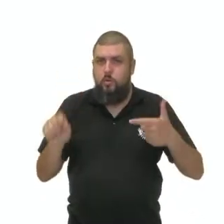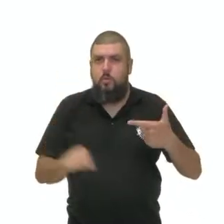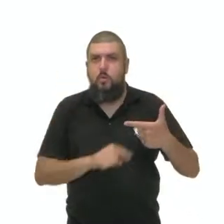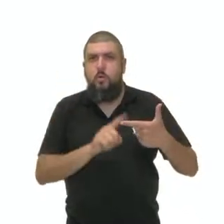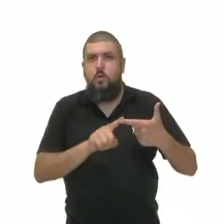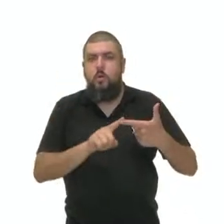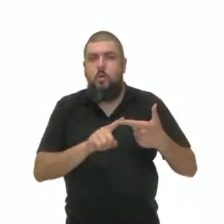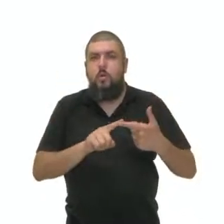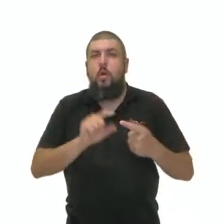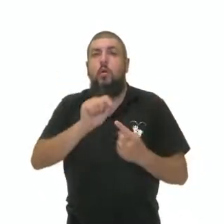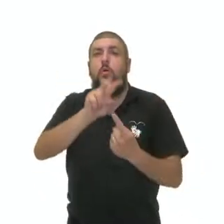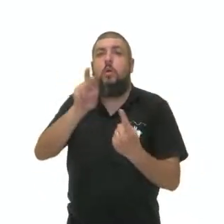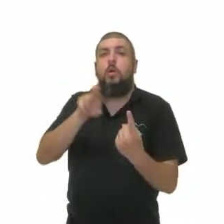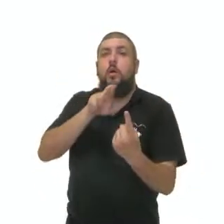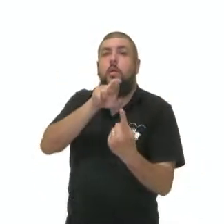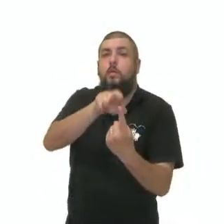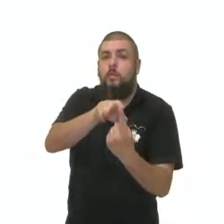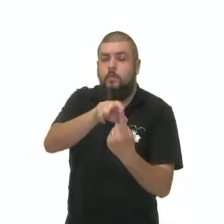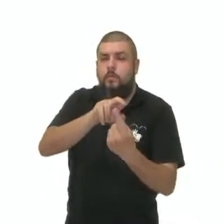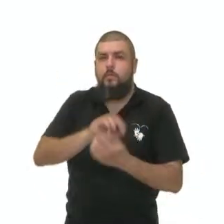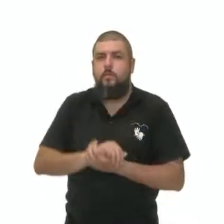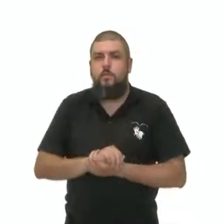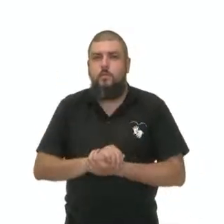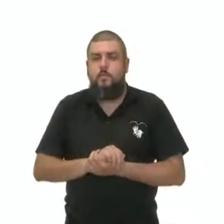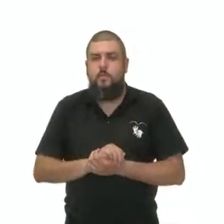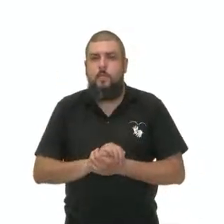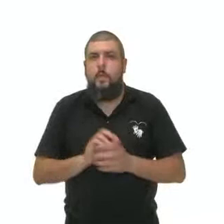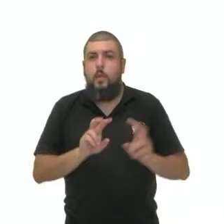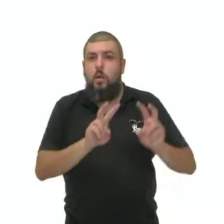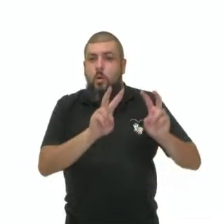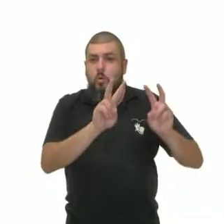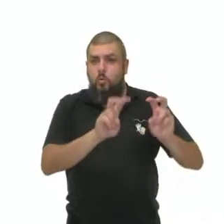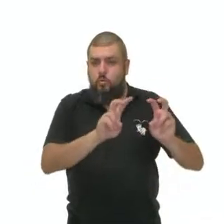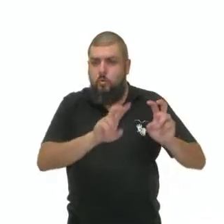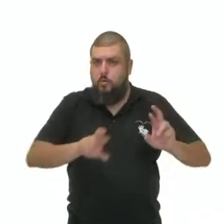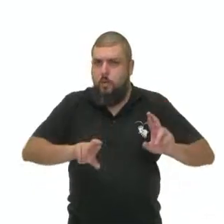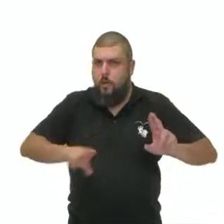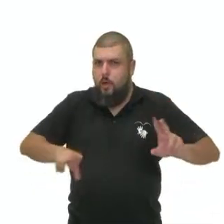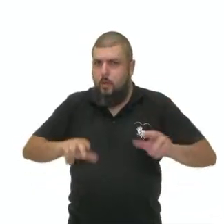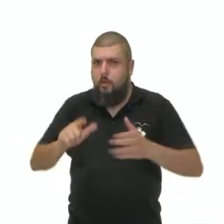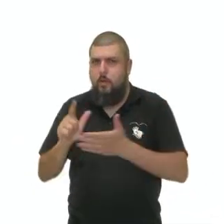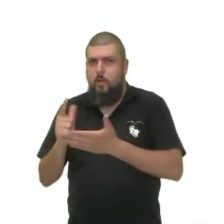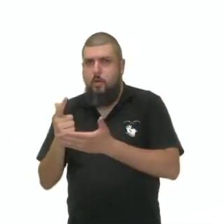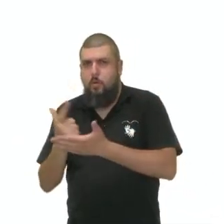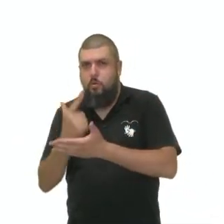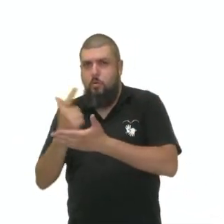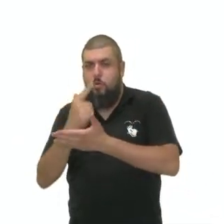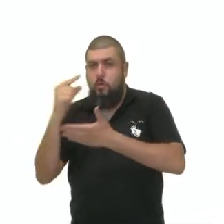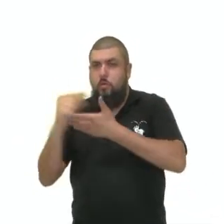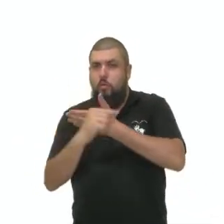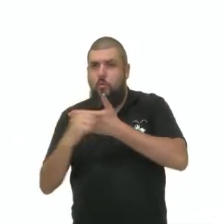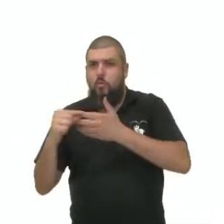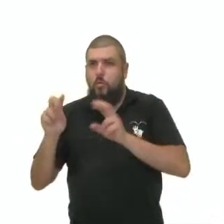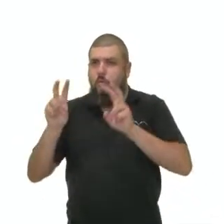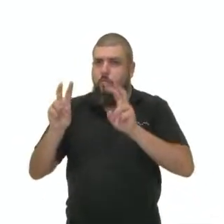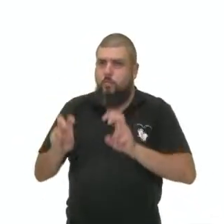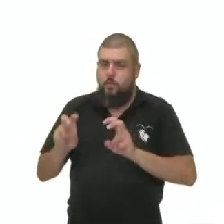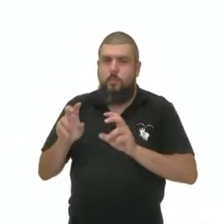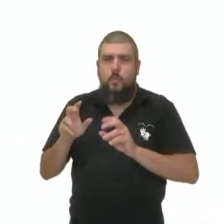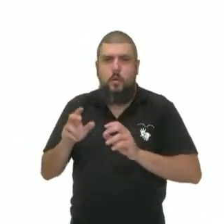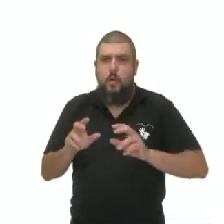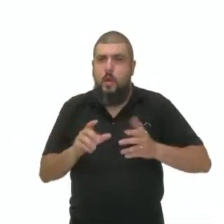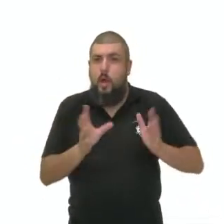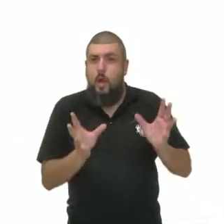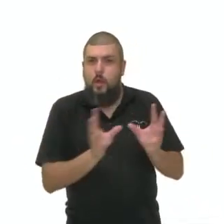referência da obra, lembrando que o título não é o mesmo do livro. É um título próprio que o resenhista tem que